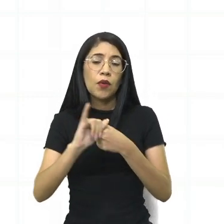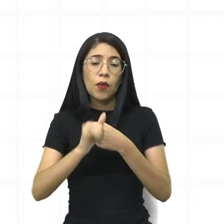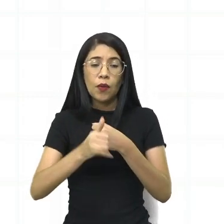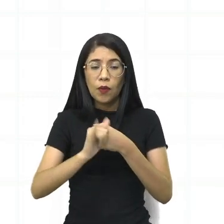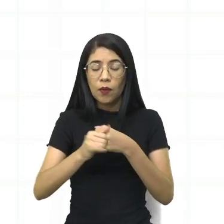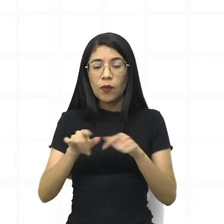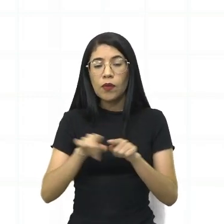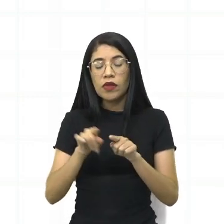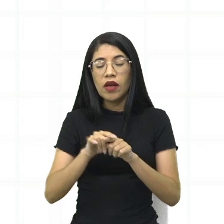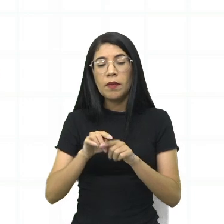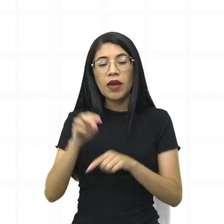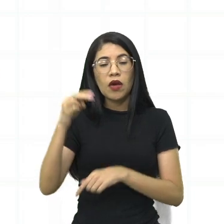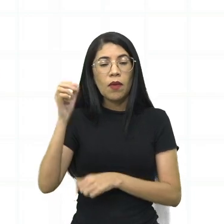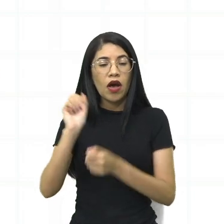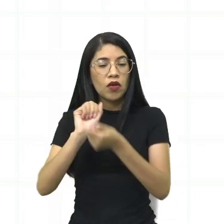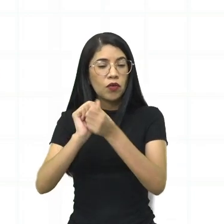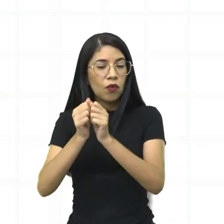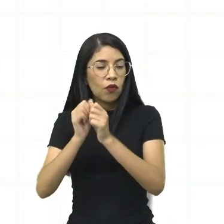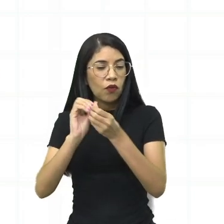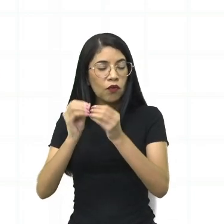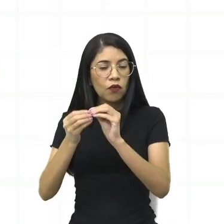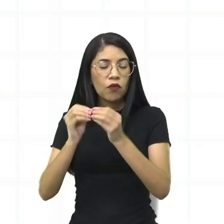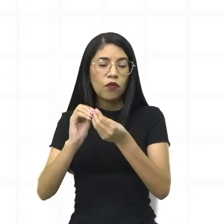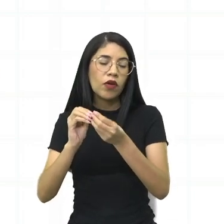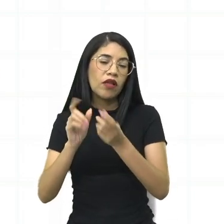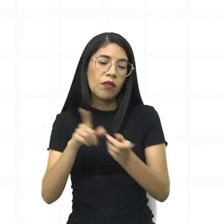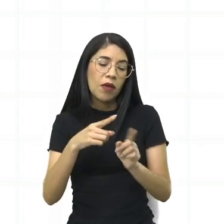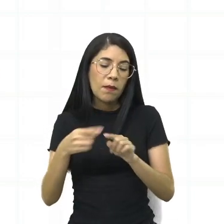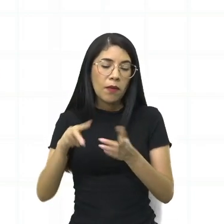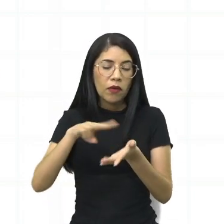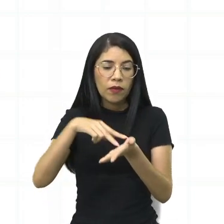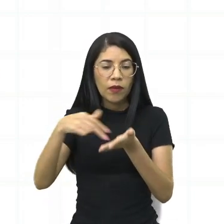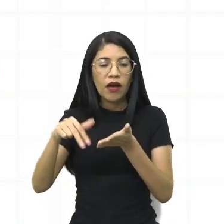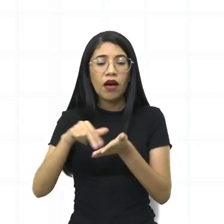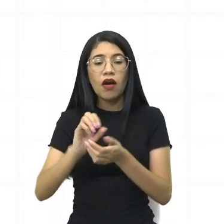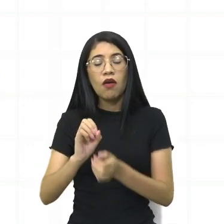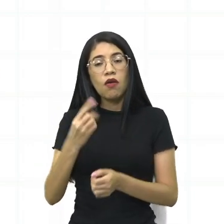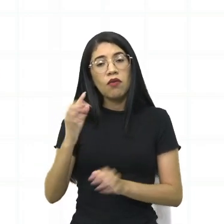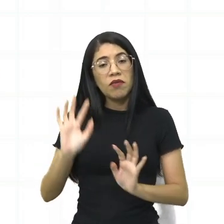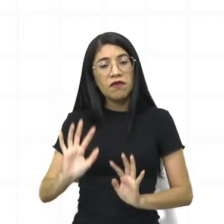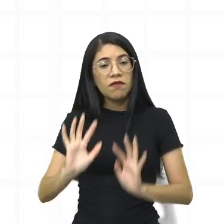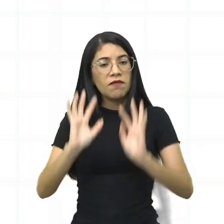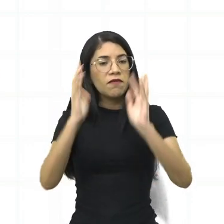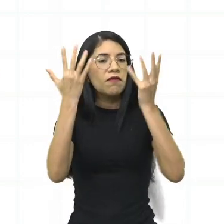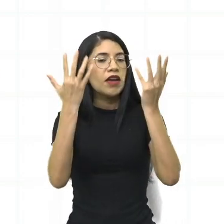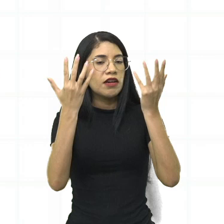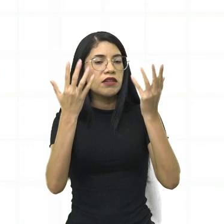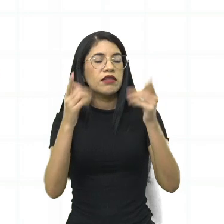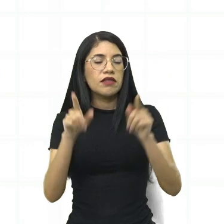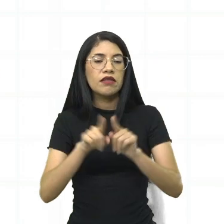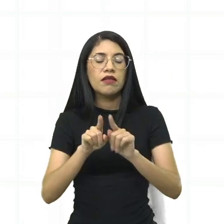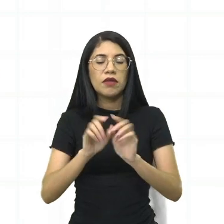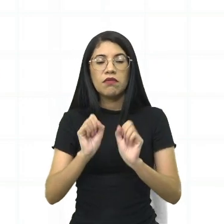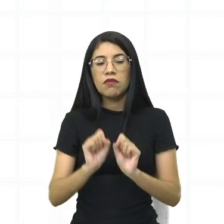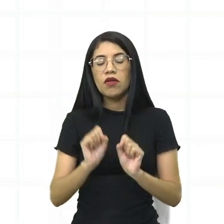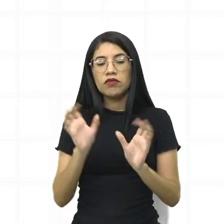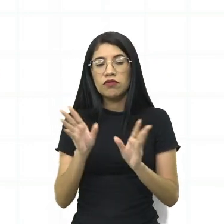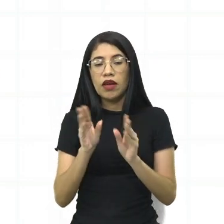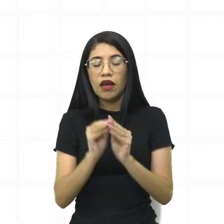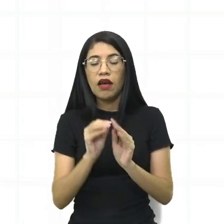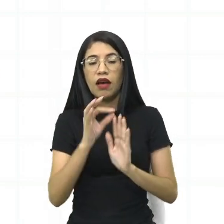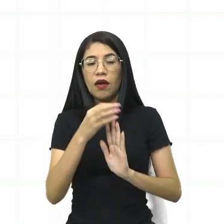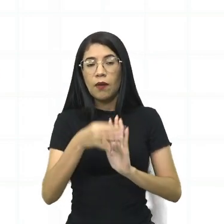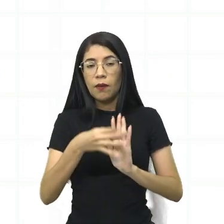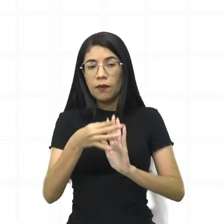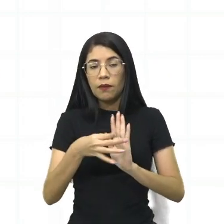Uma novela, uma dança, uma música ou um festejo, né? A gente